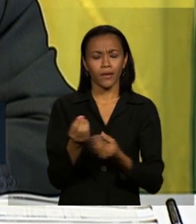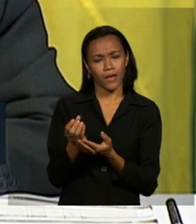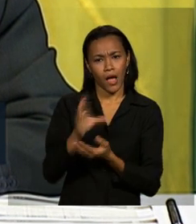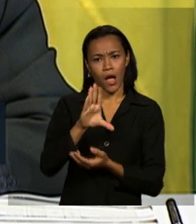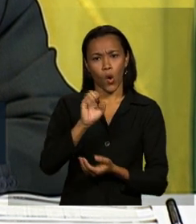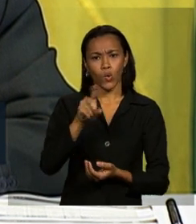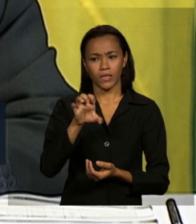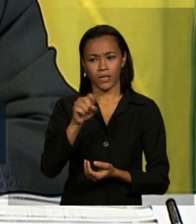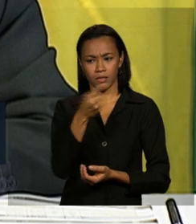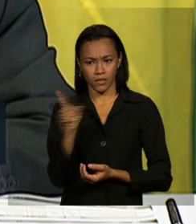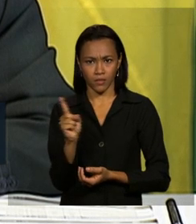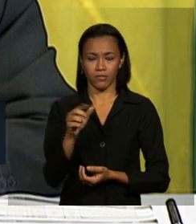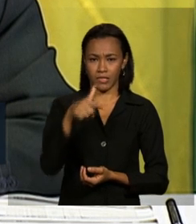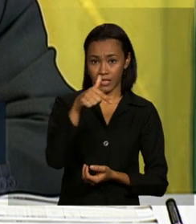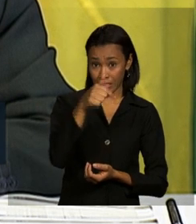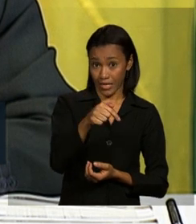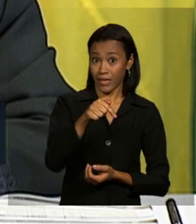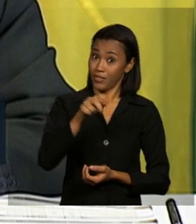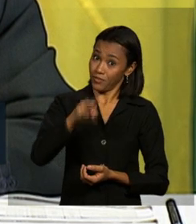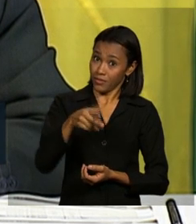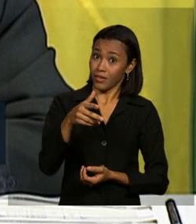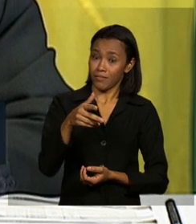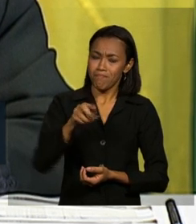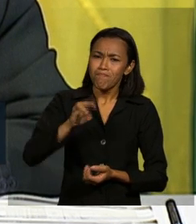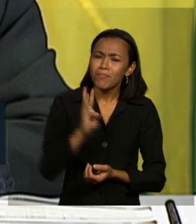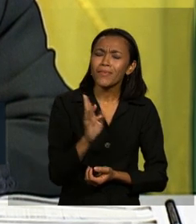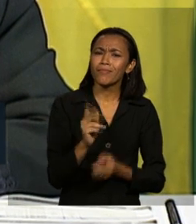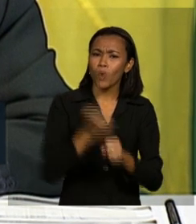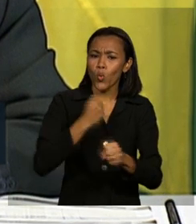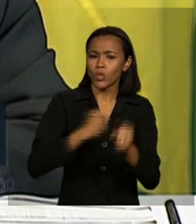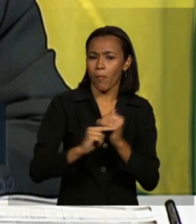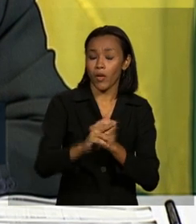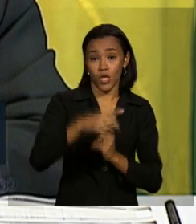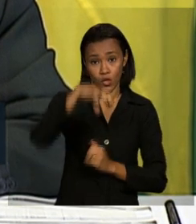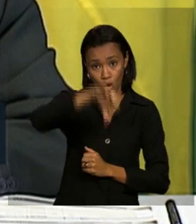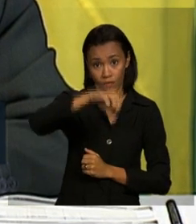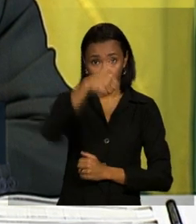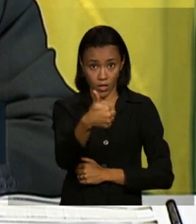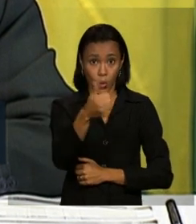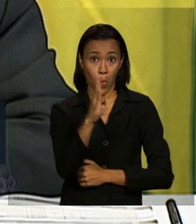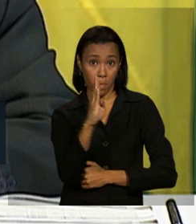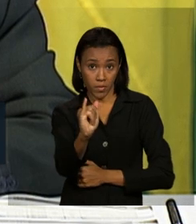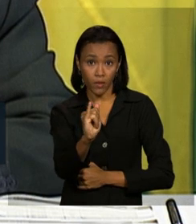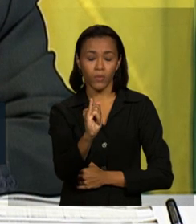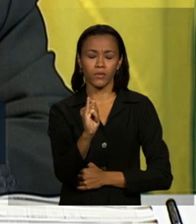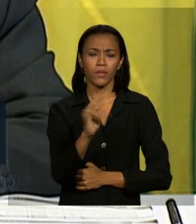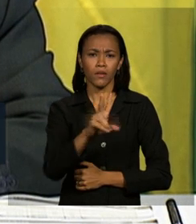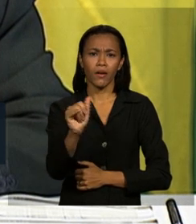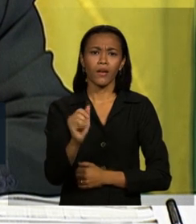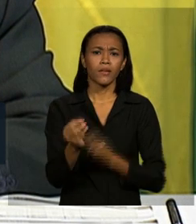de 7,5000 km de rodovias e 91 bilhões